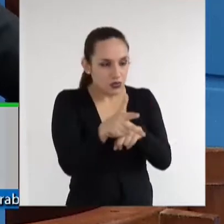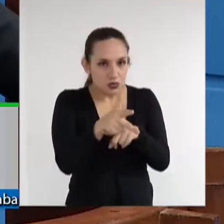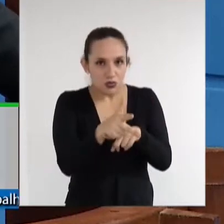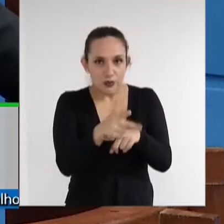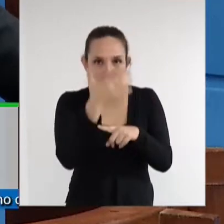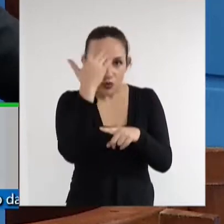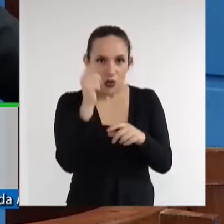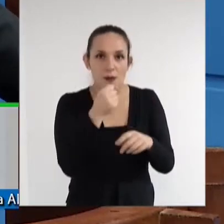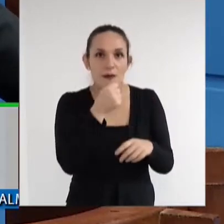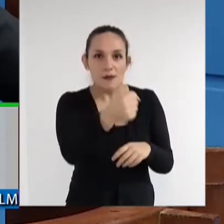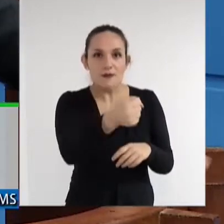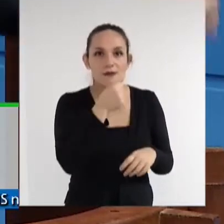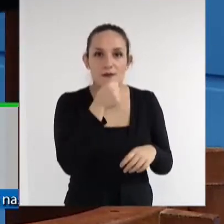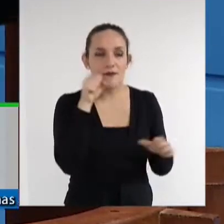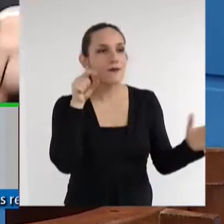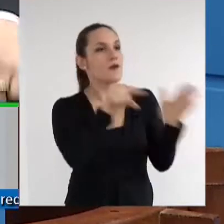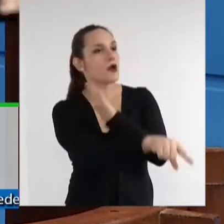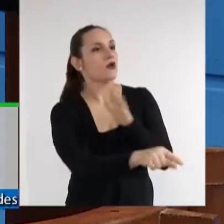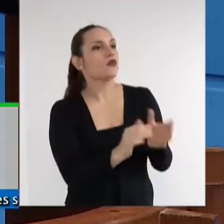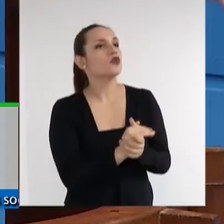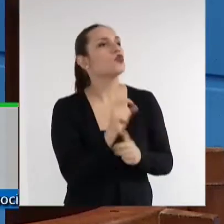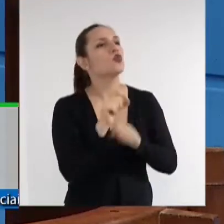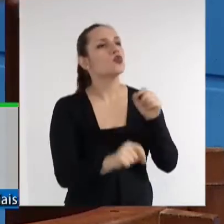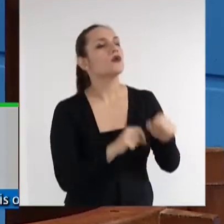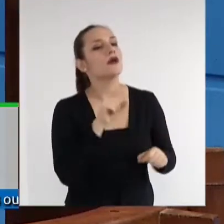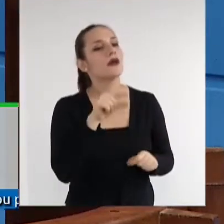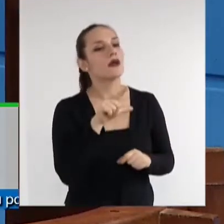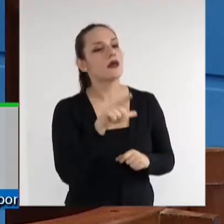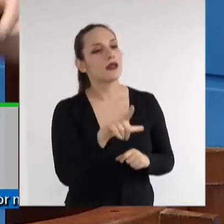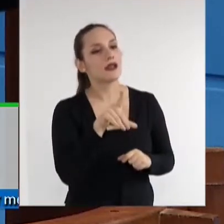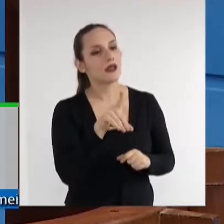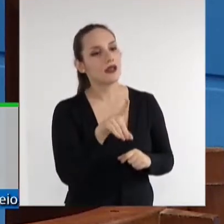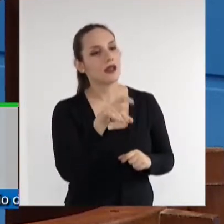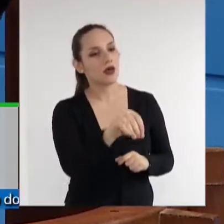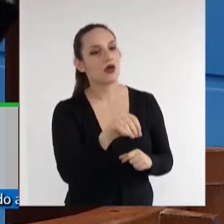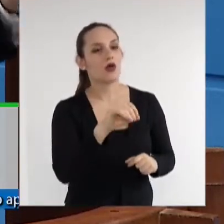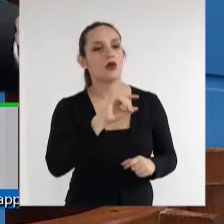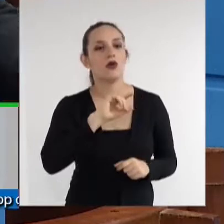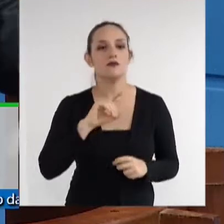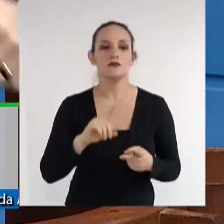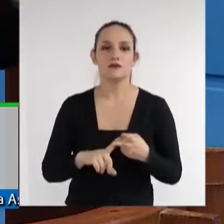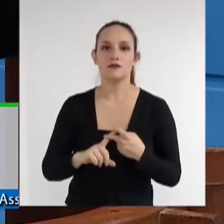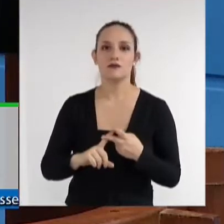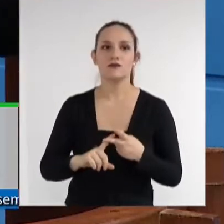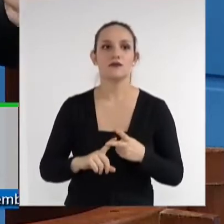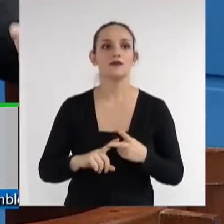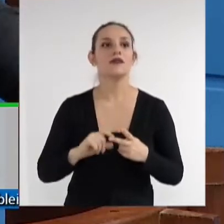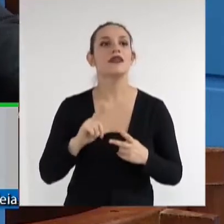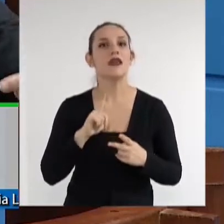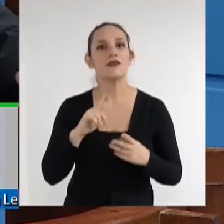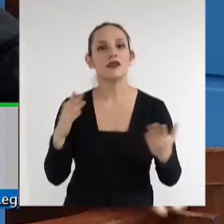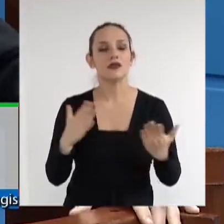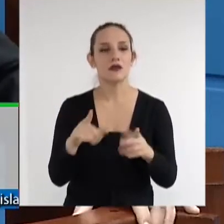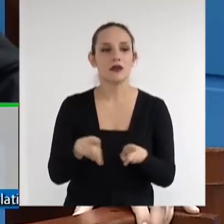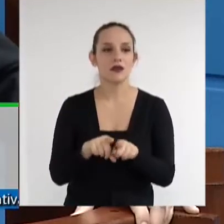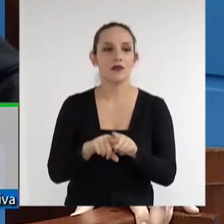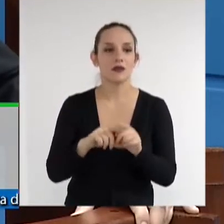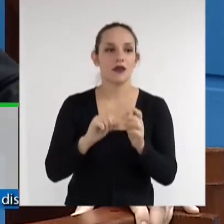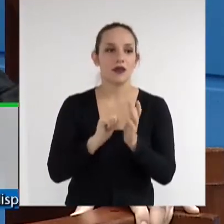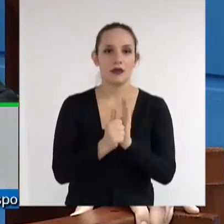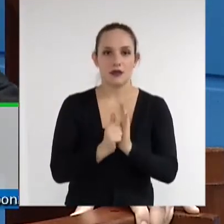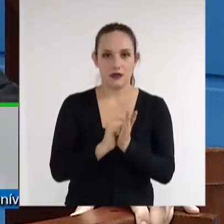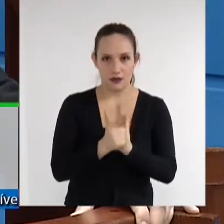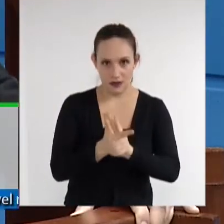estado, que me perguntam sobre a LDO, que chegou aqui na casa. Depois, no segundo semestre, vem a lei